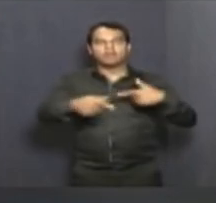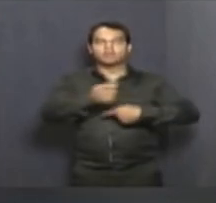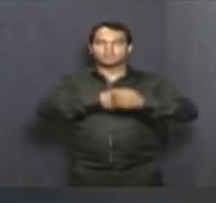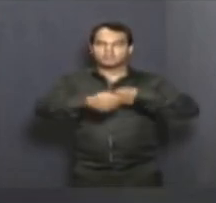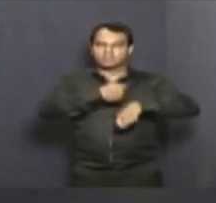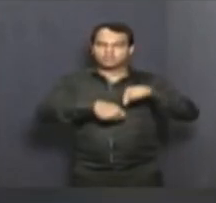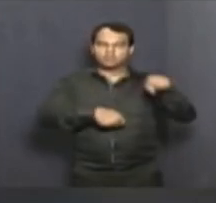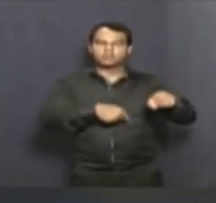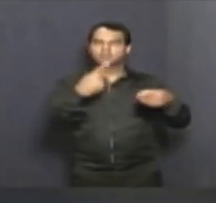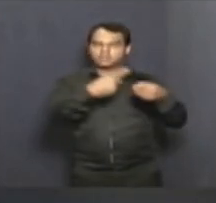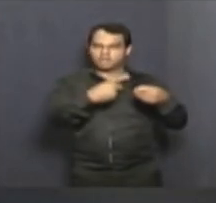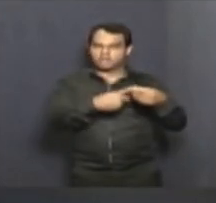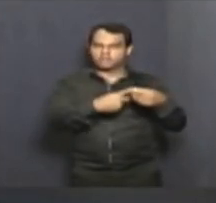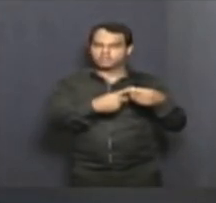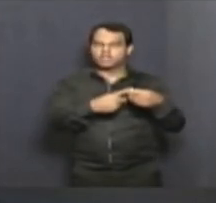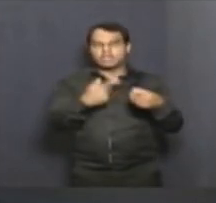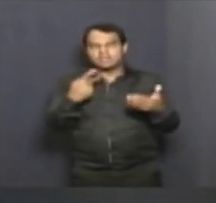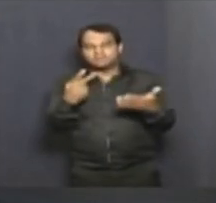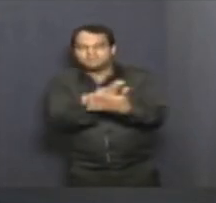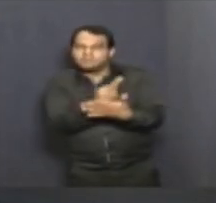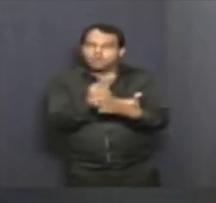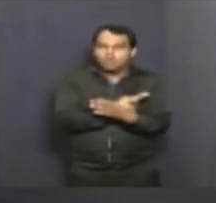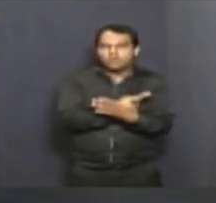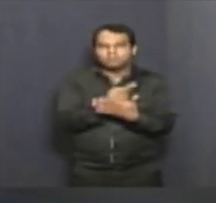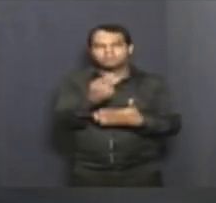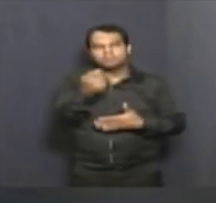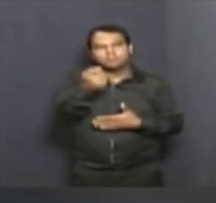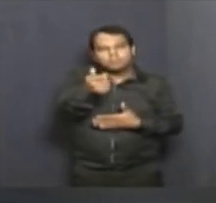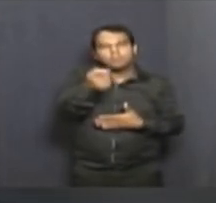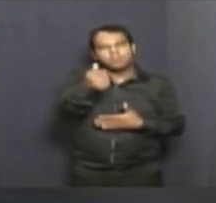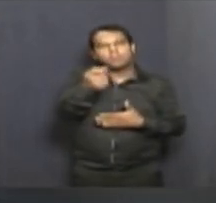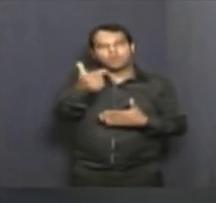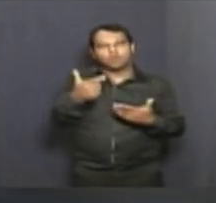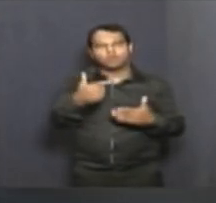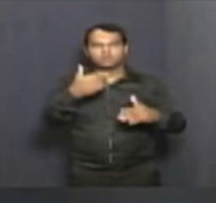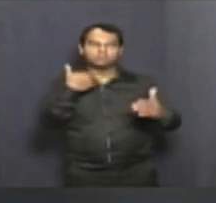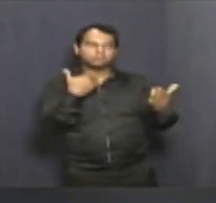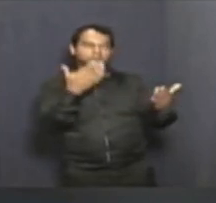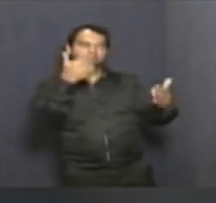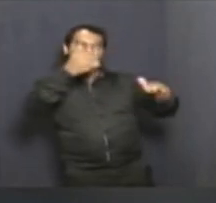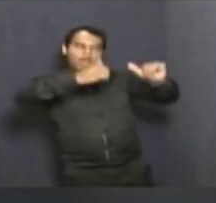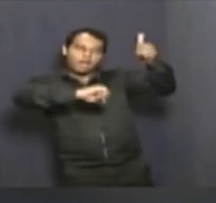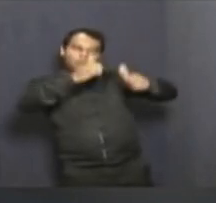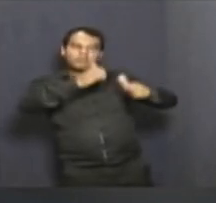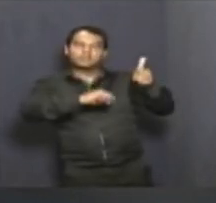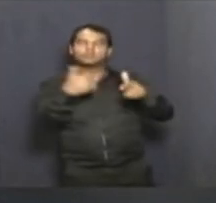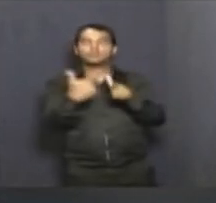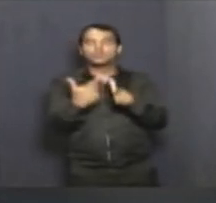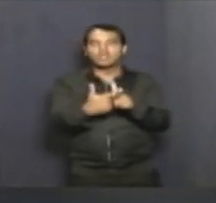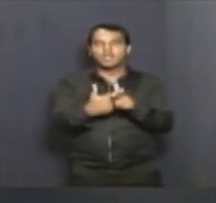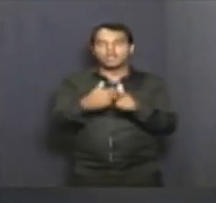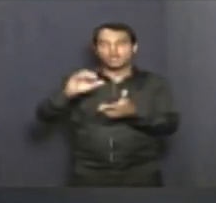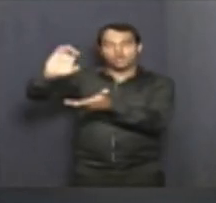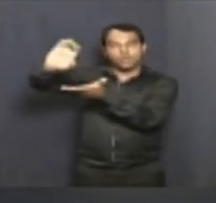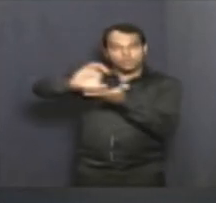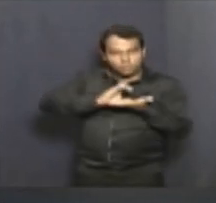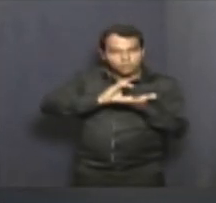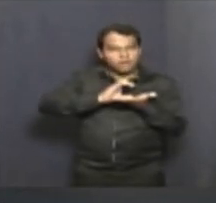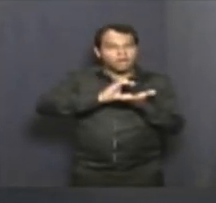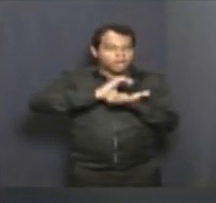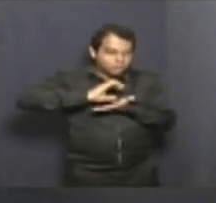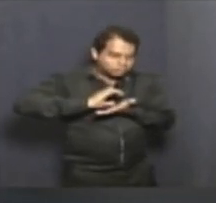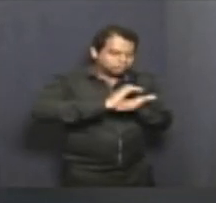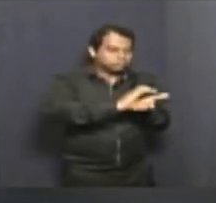com certeza e ramos bem menos essa a avaliação que a gente tem quando você democrats orçamento quando você estabelece o diálogo com a sociedade